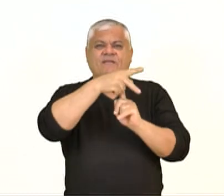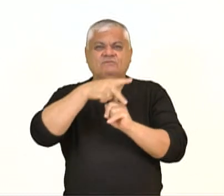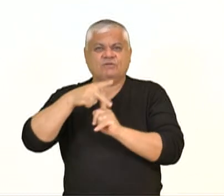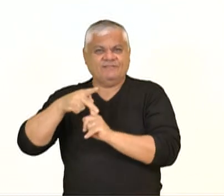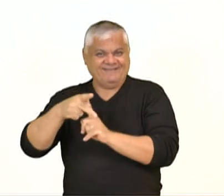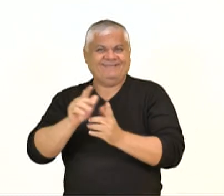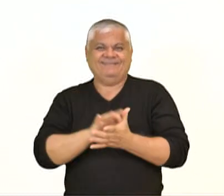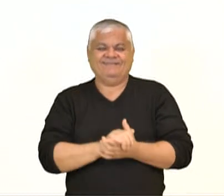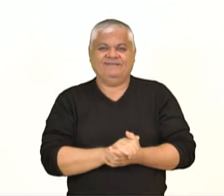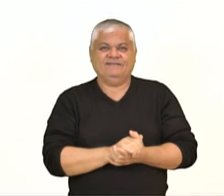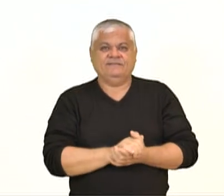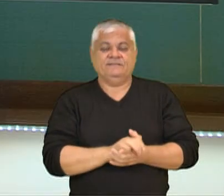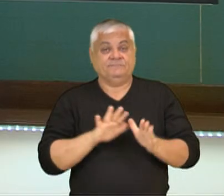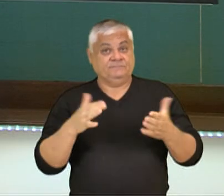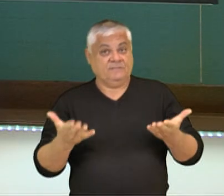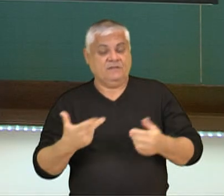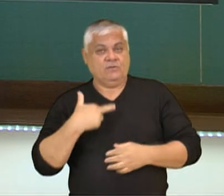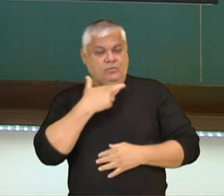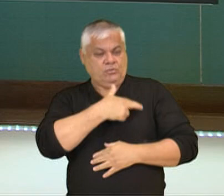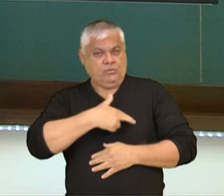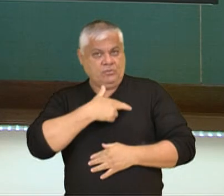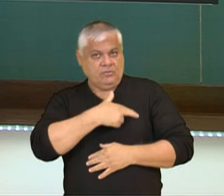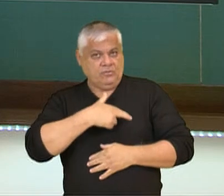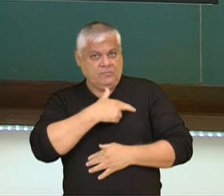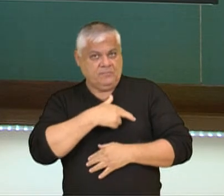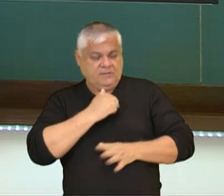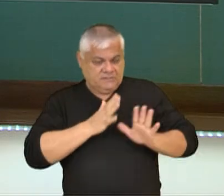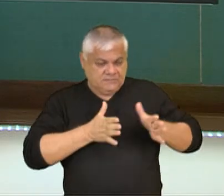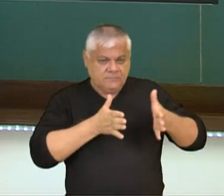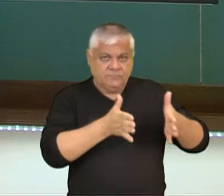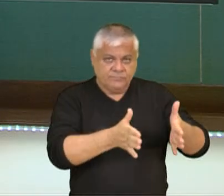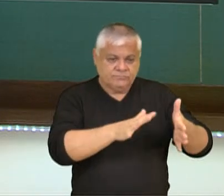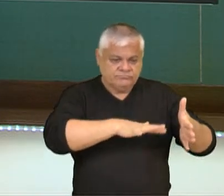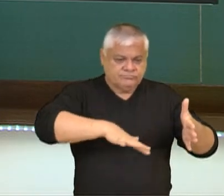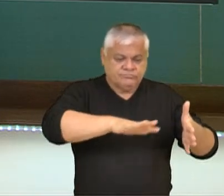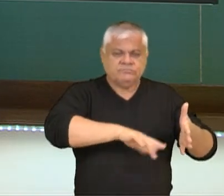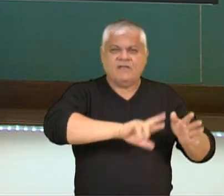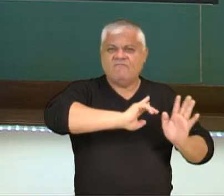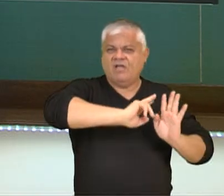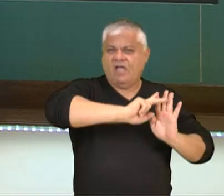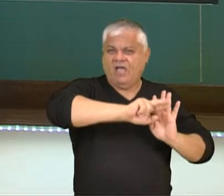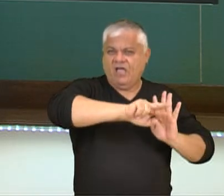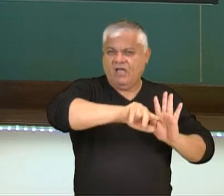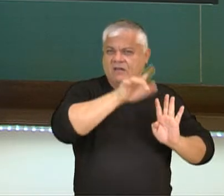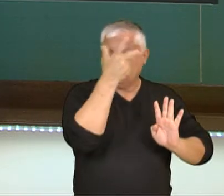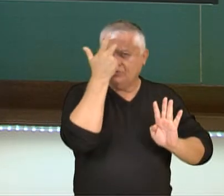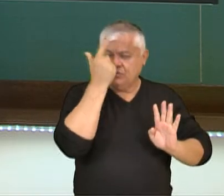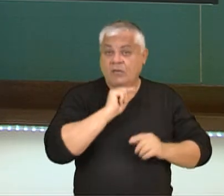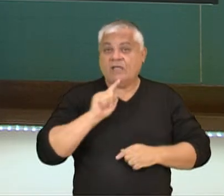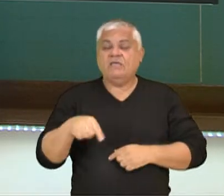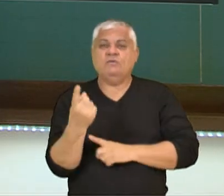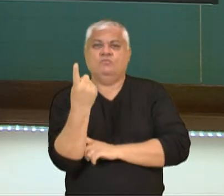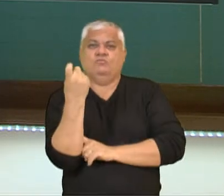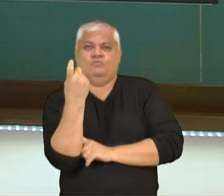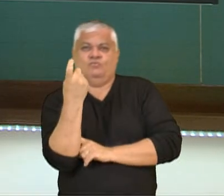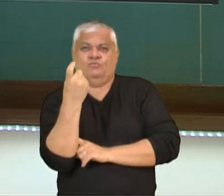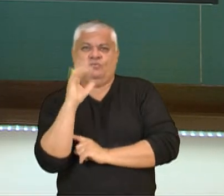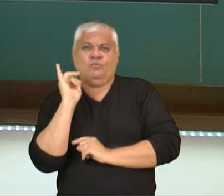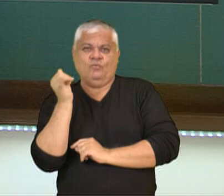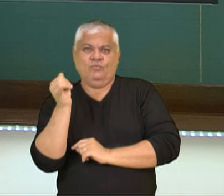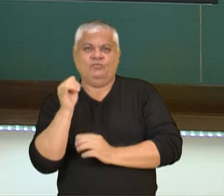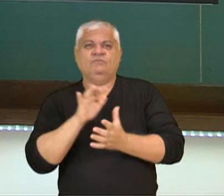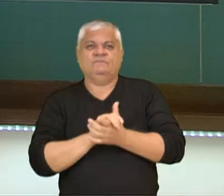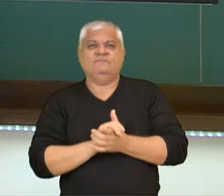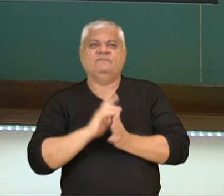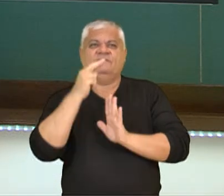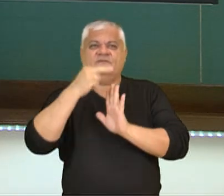narrativo. Como o romance são vários núcleos, né? Aqui não, aqui nós só temos um núcleo narrativo. Então vamos ler um